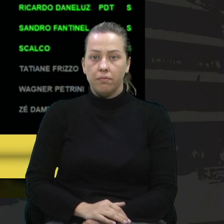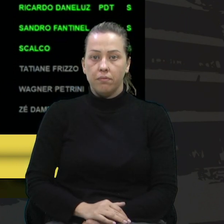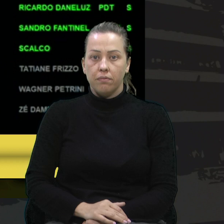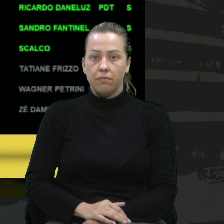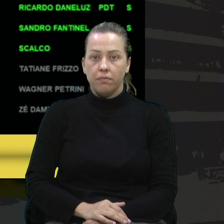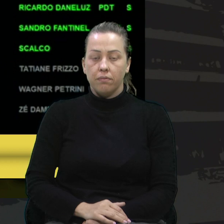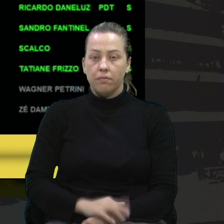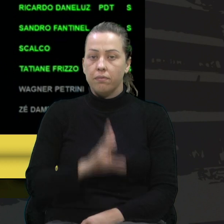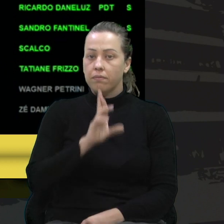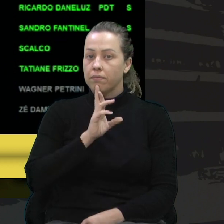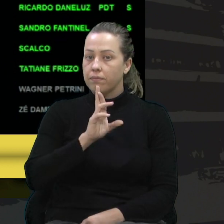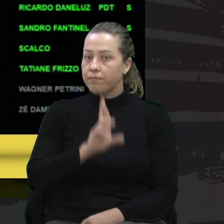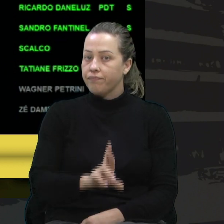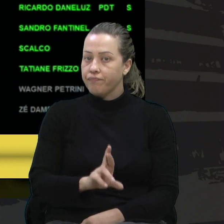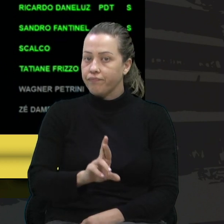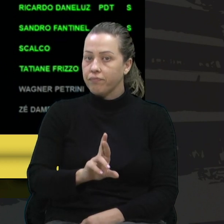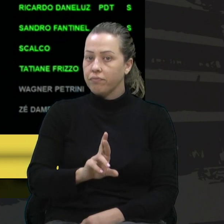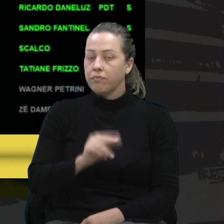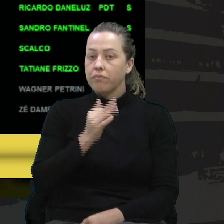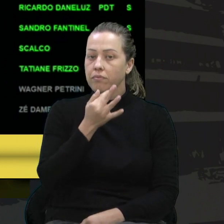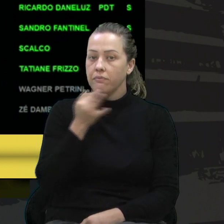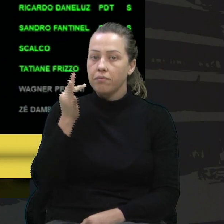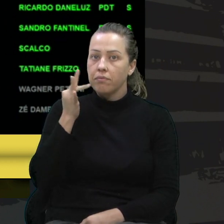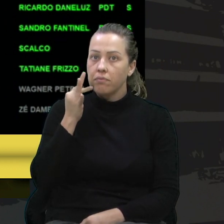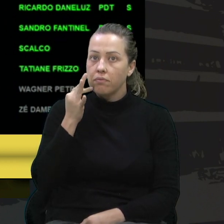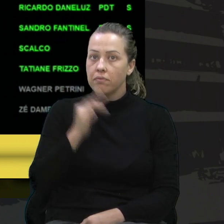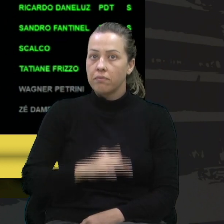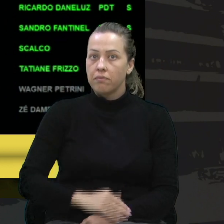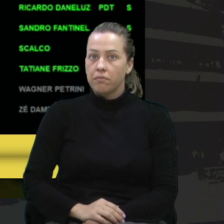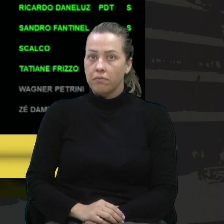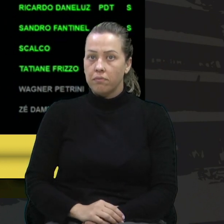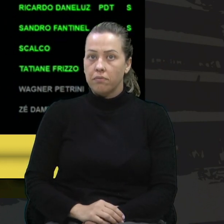Não estou avistando. Tatiane Frisso.